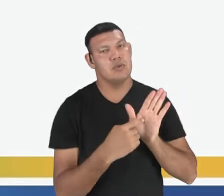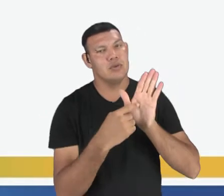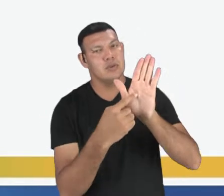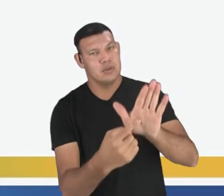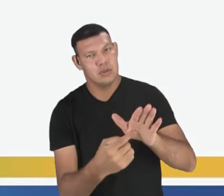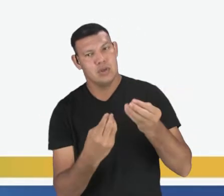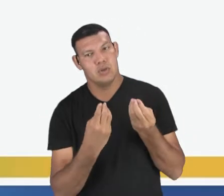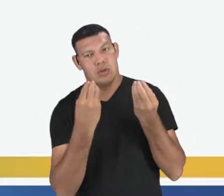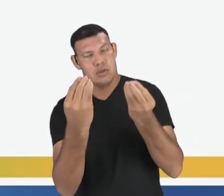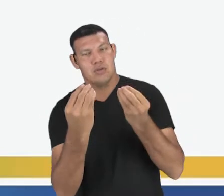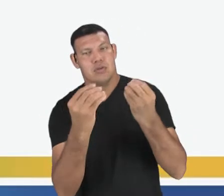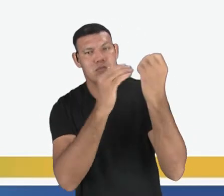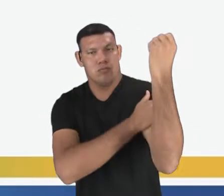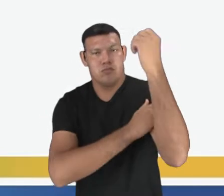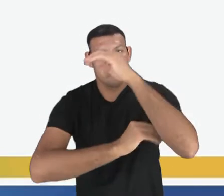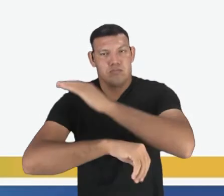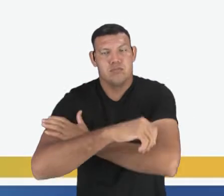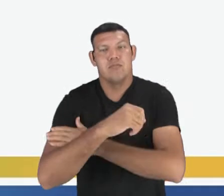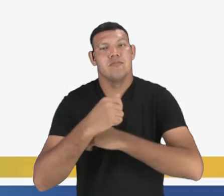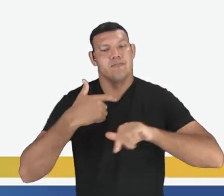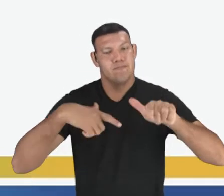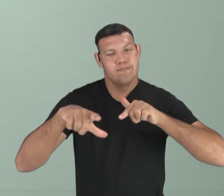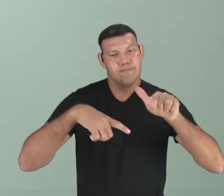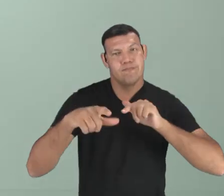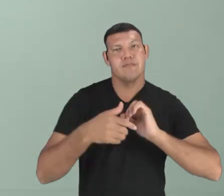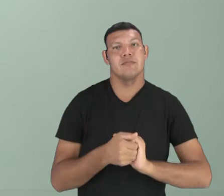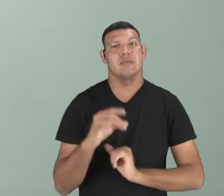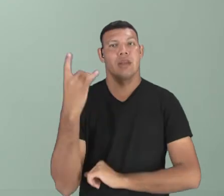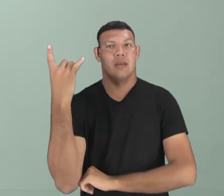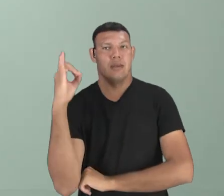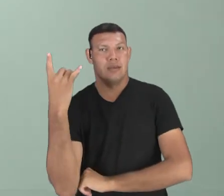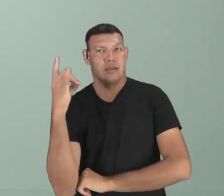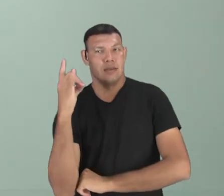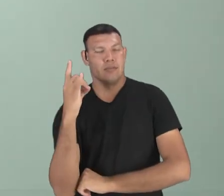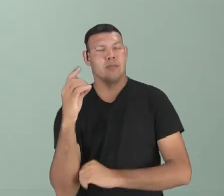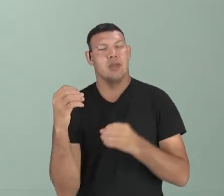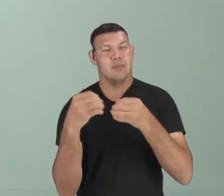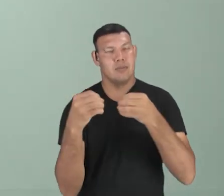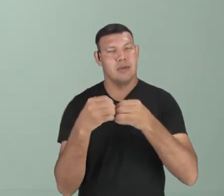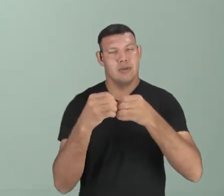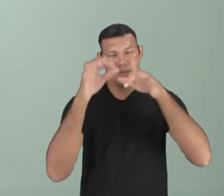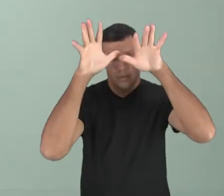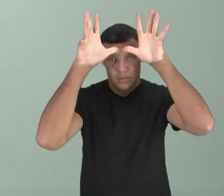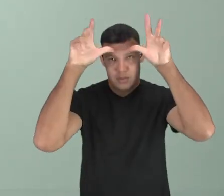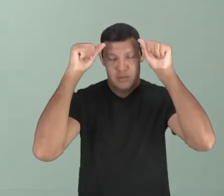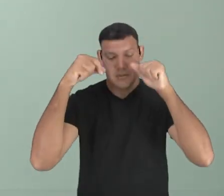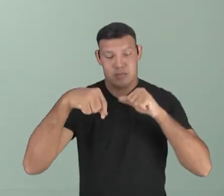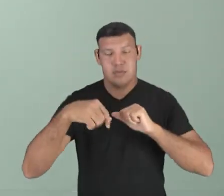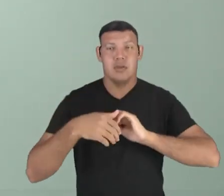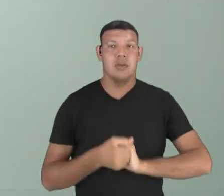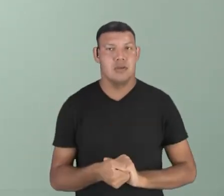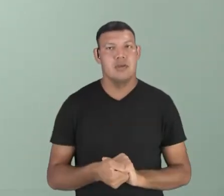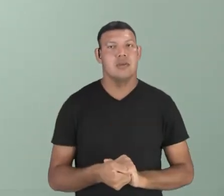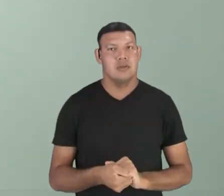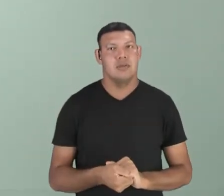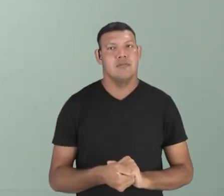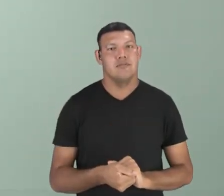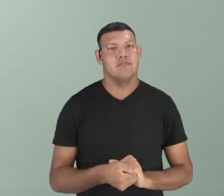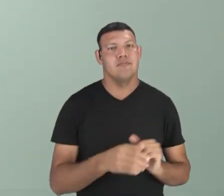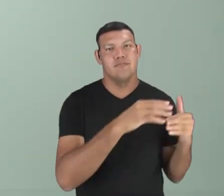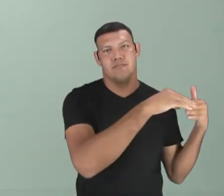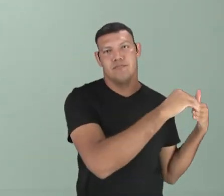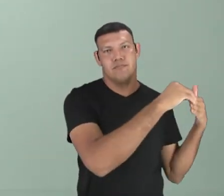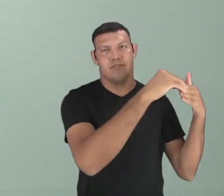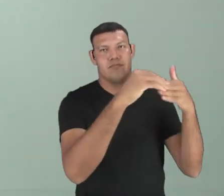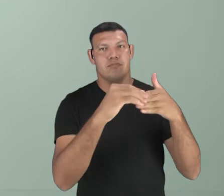para contribuir com isso, como foi o caso da própria Bolívia, aqui próximo da gente, que trouxeram